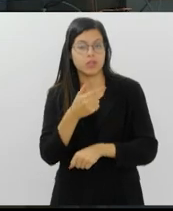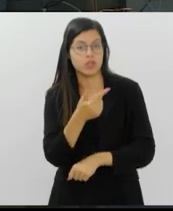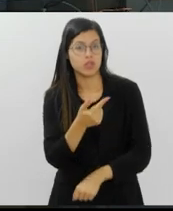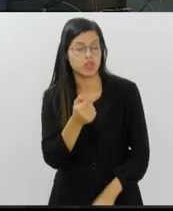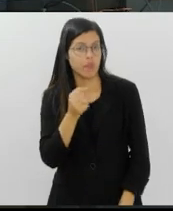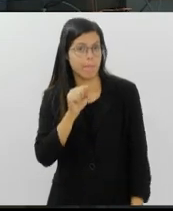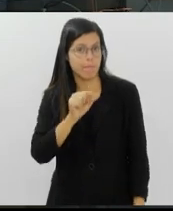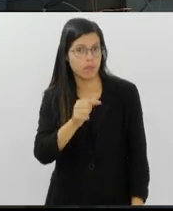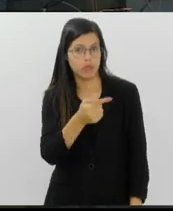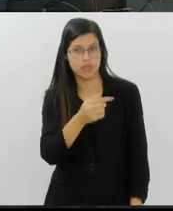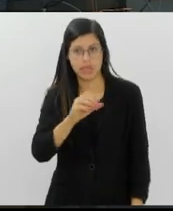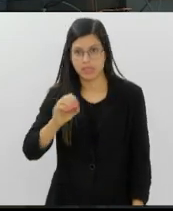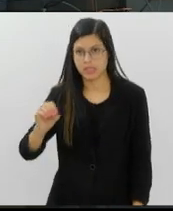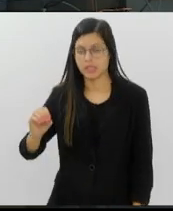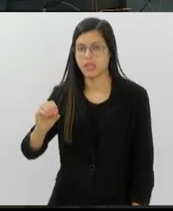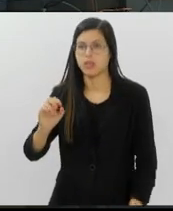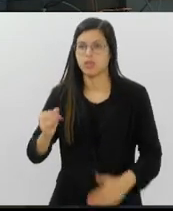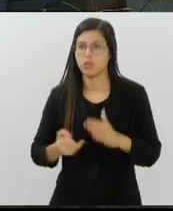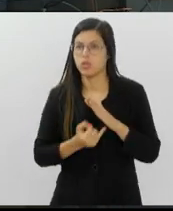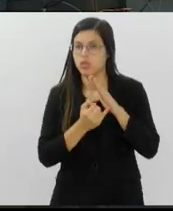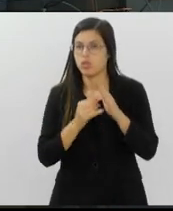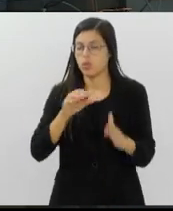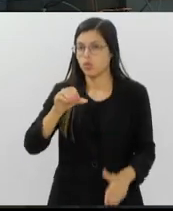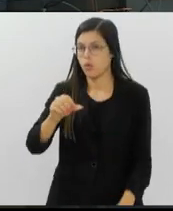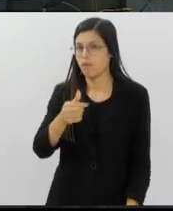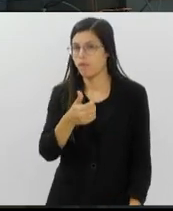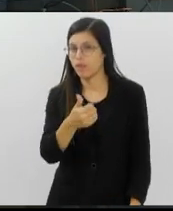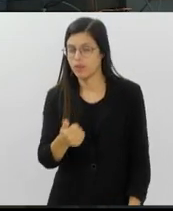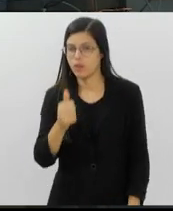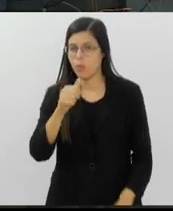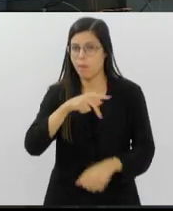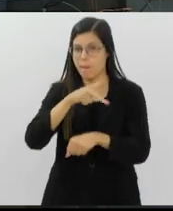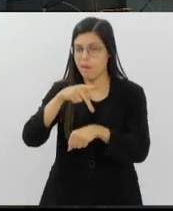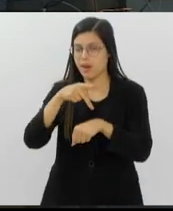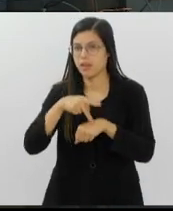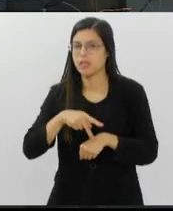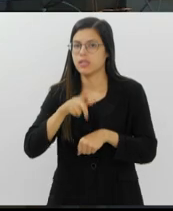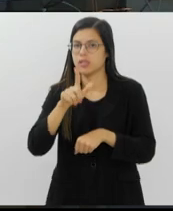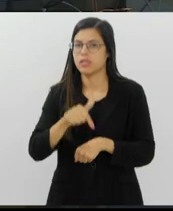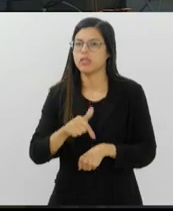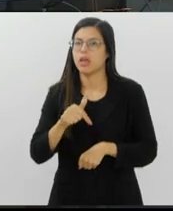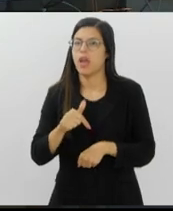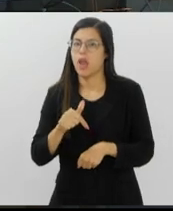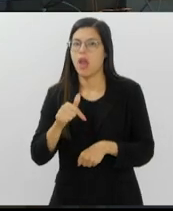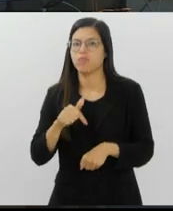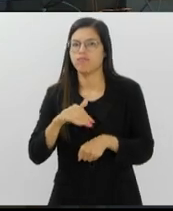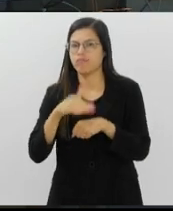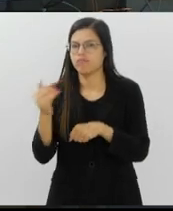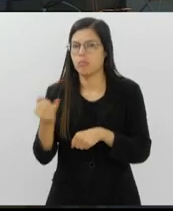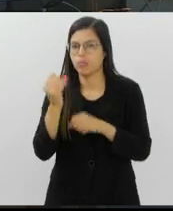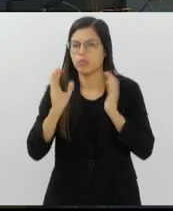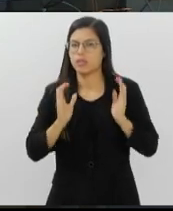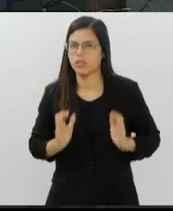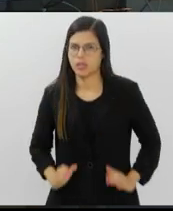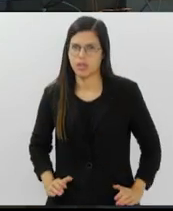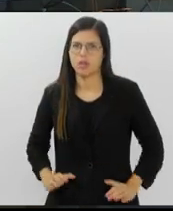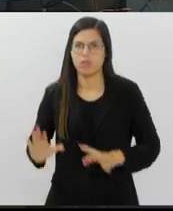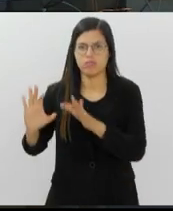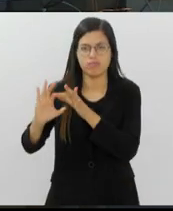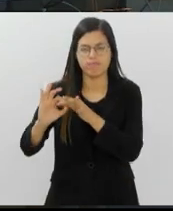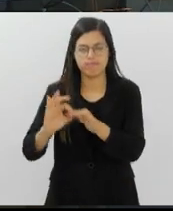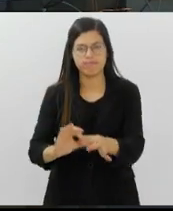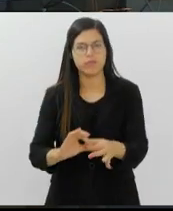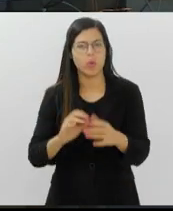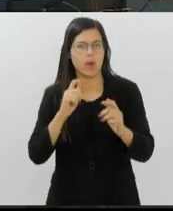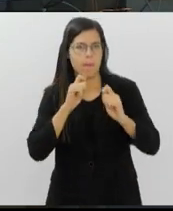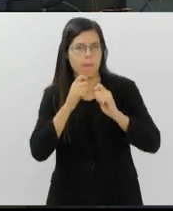1.700 organizações de 91 países, é o canal mais importante dos cidadãos nesse contexto. O repórter Paulo Vitor